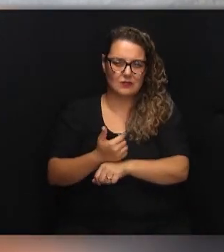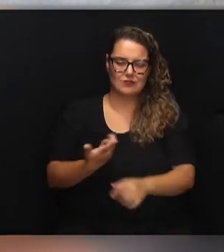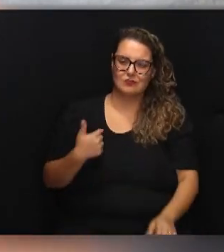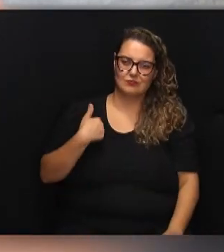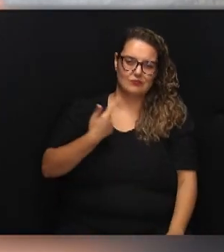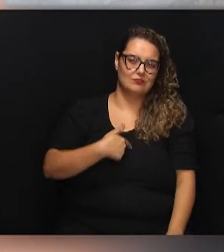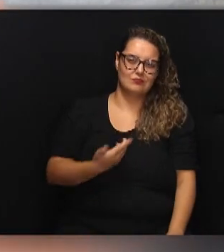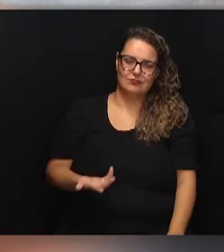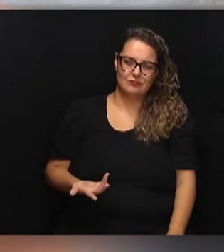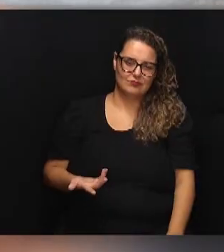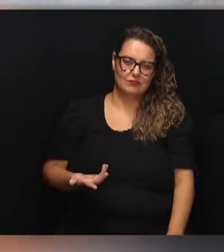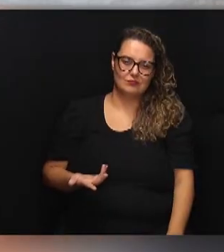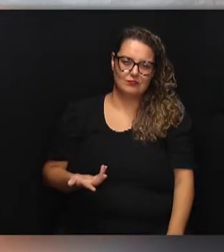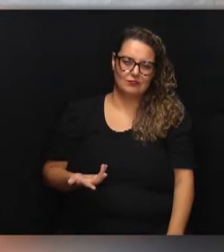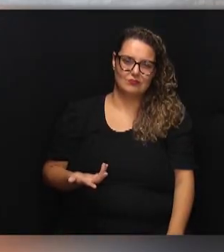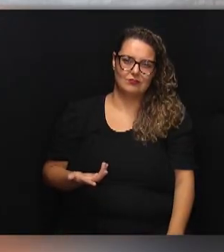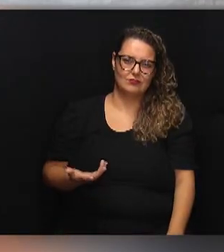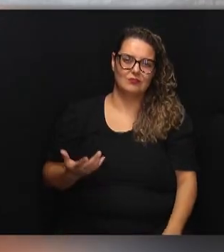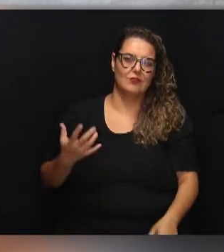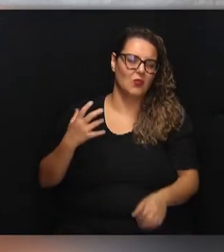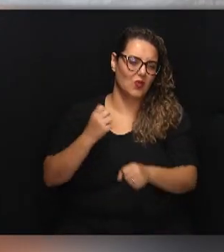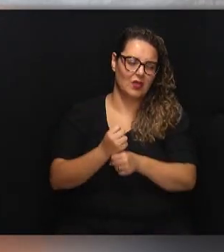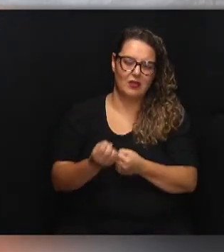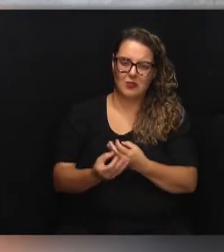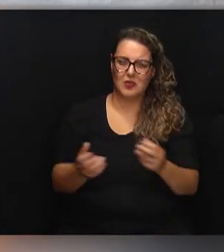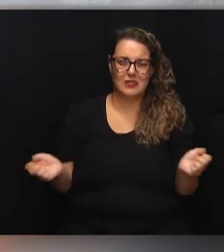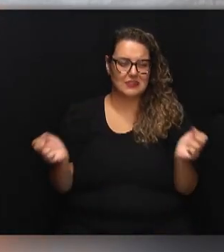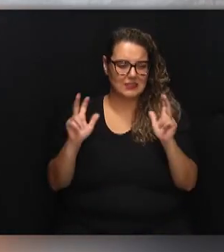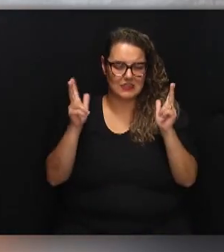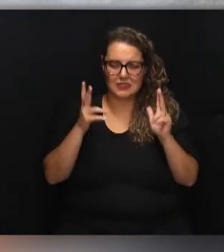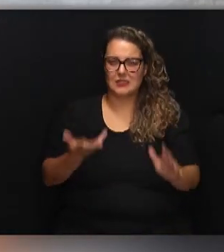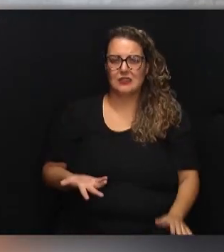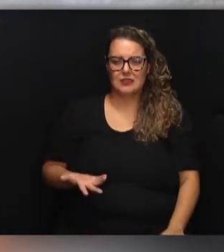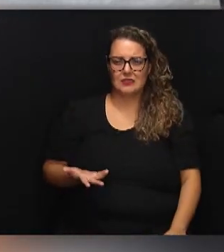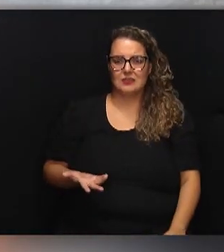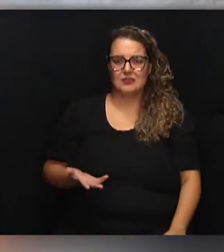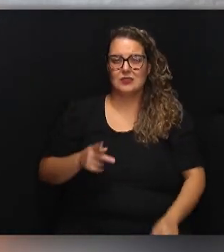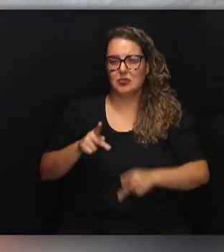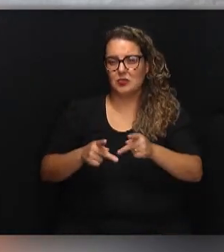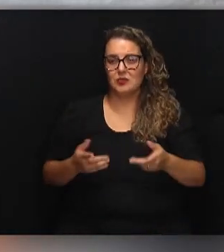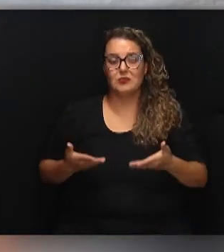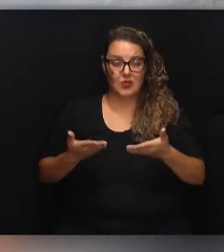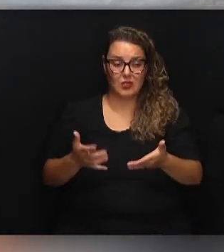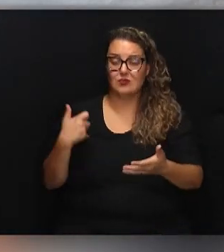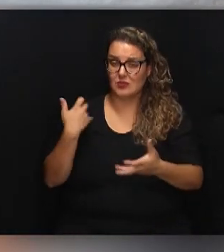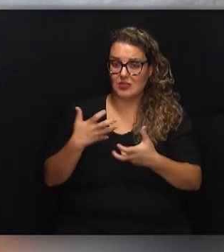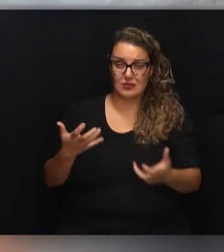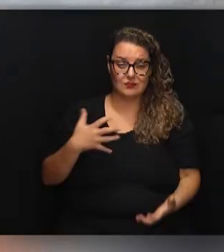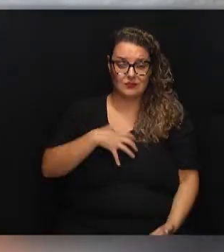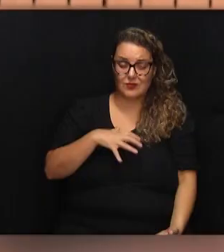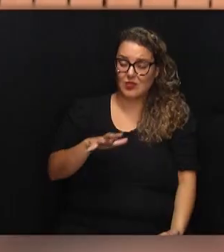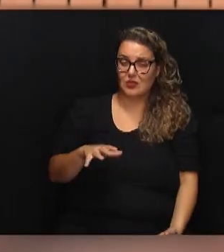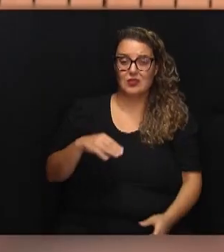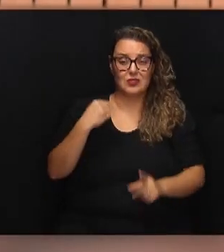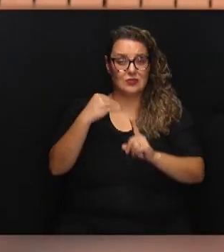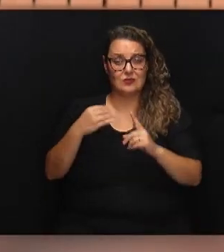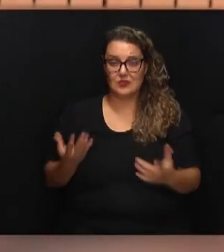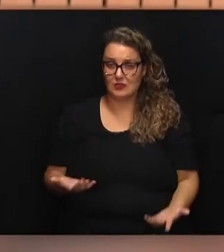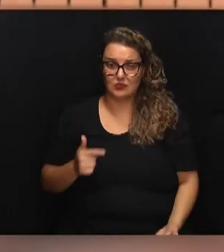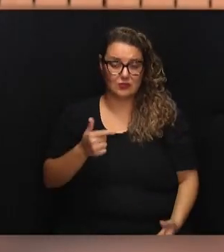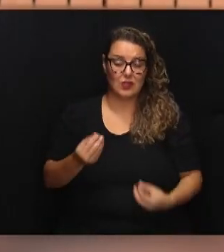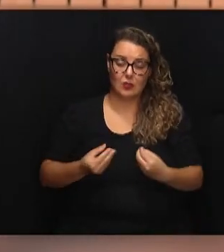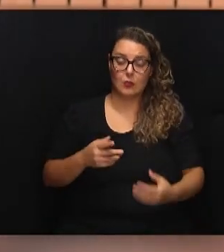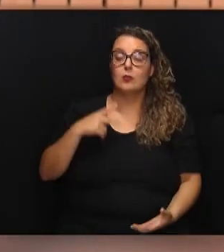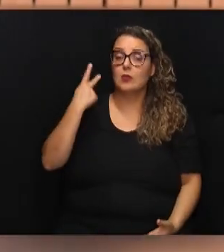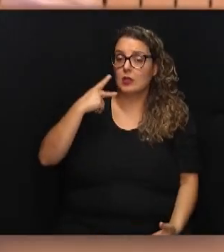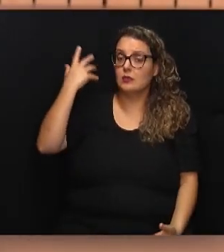possa acumular dados tão alarmantes que colocam a nossa população idosa numa situação de vulnerabilidade. Para a Guida,